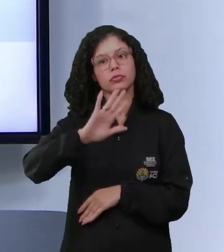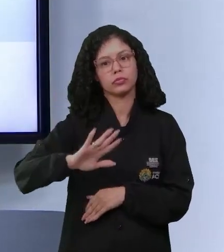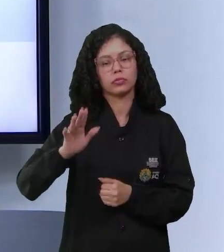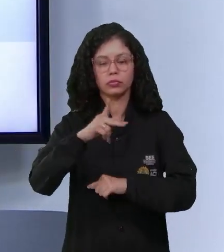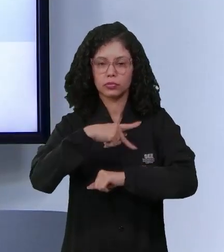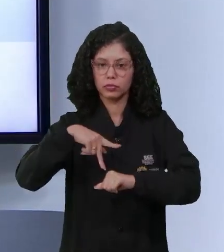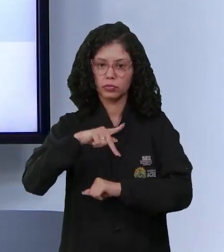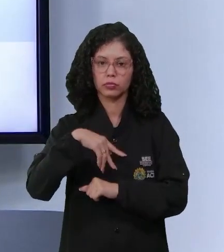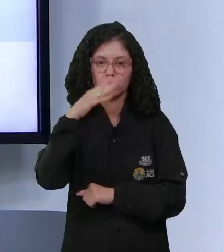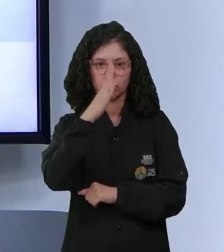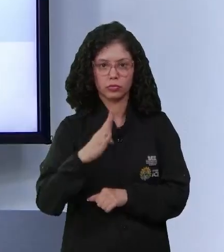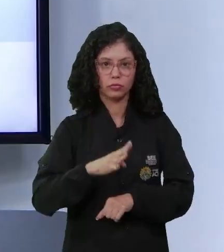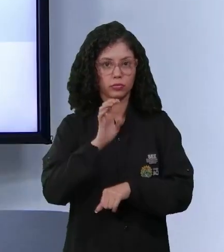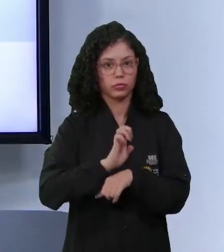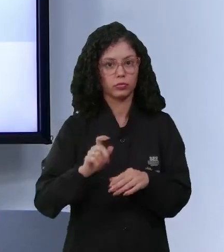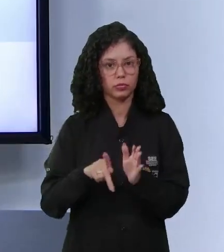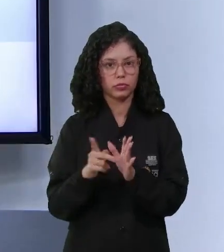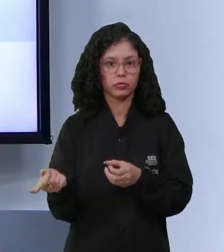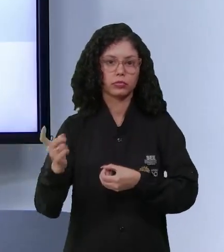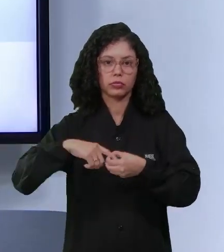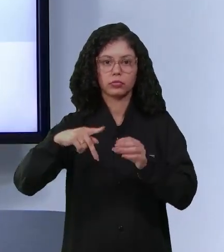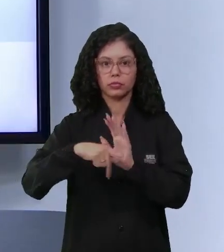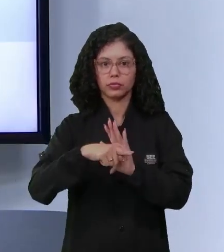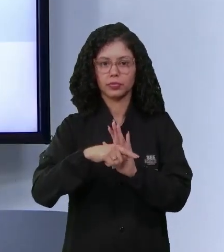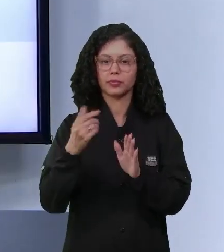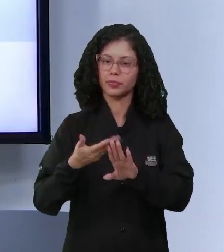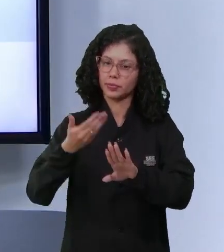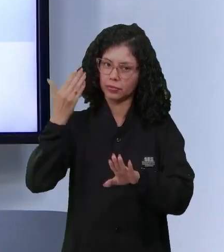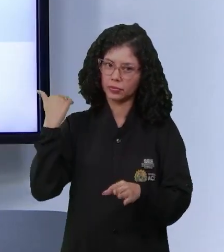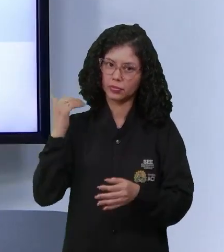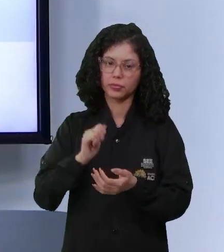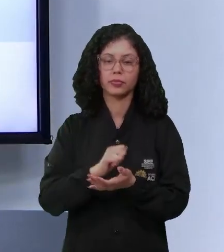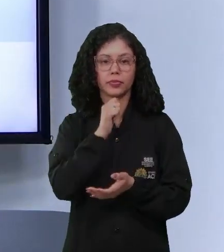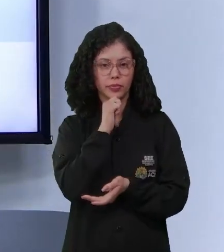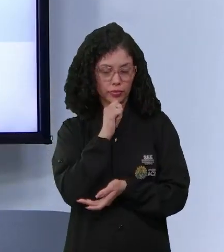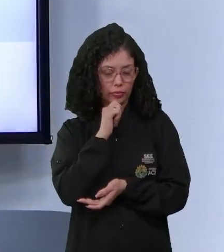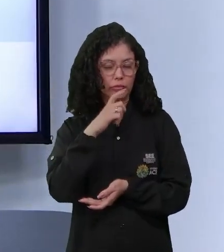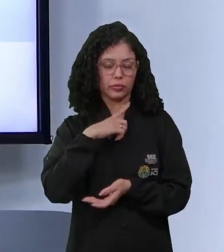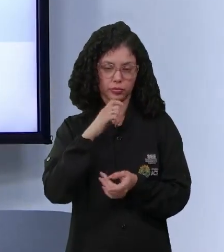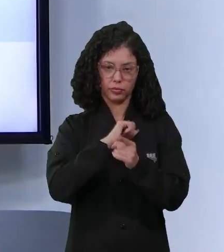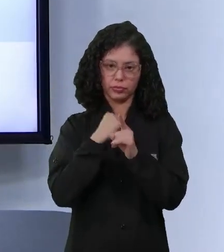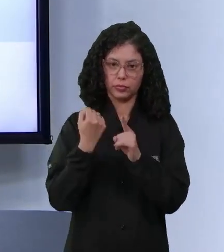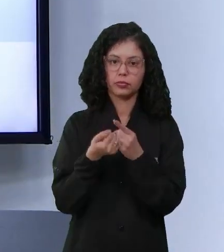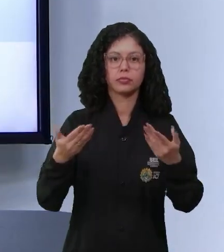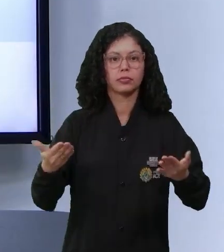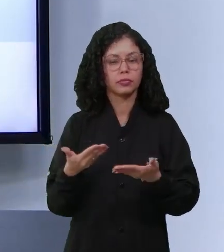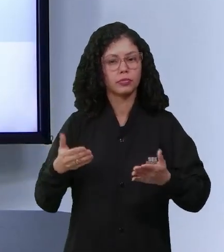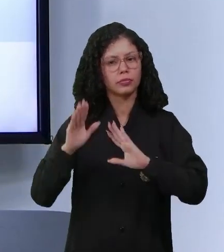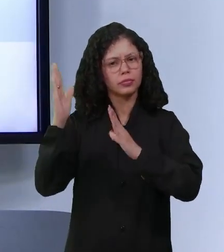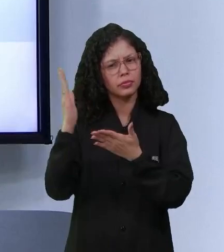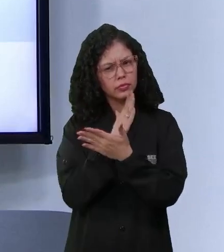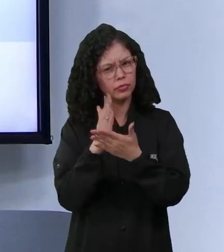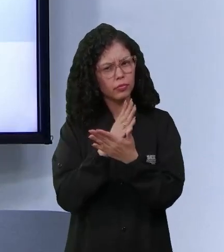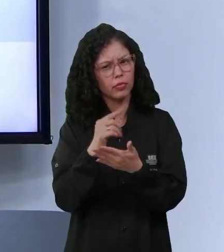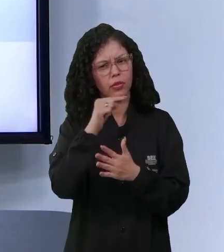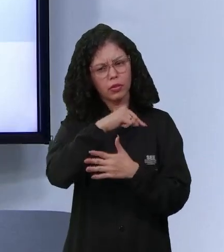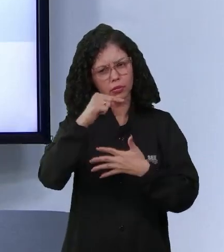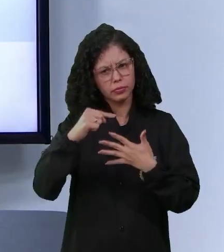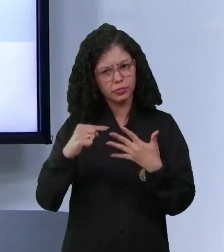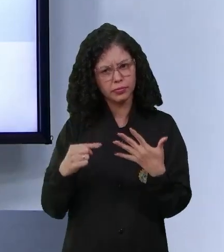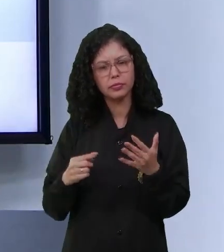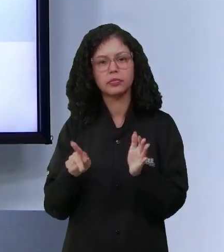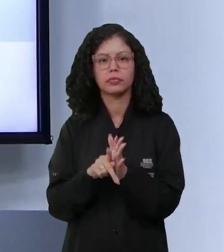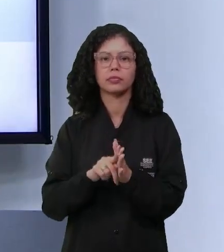enquanto Estado brasileiro, sem retornar lá no passado. Ainda há na sociedade atual resquícios em todas as